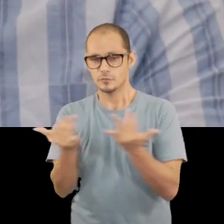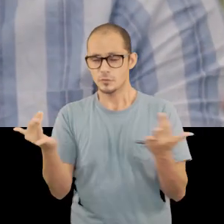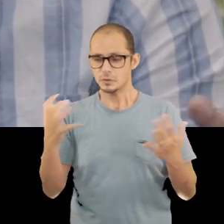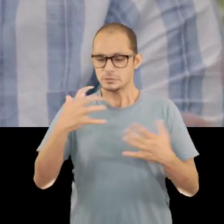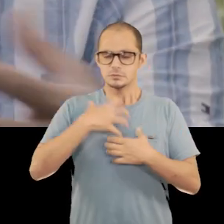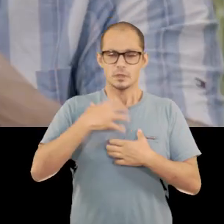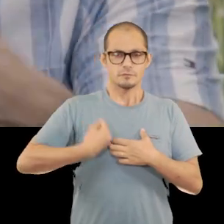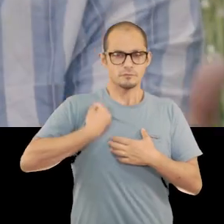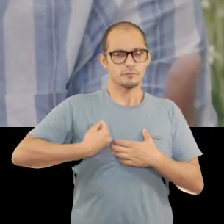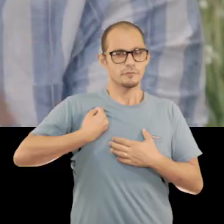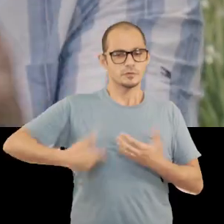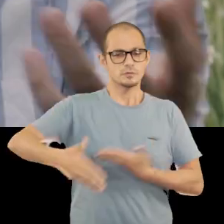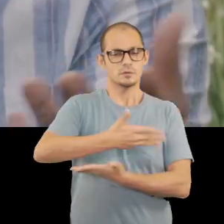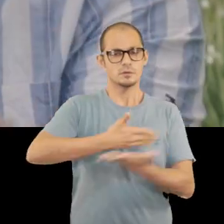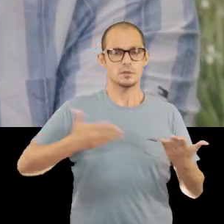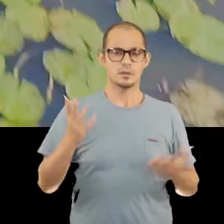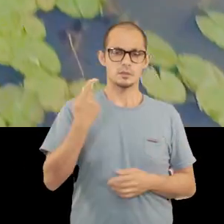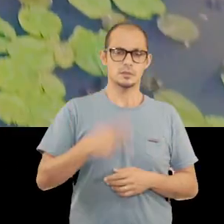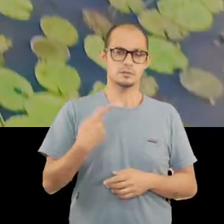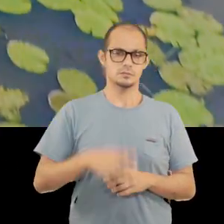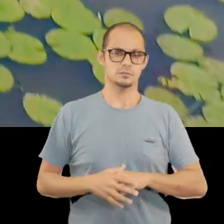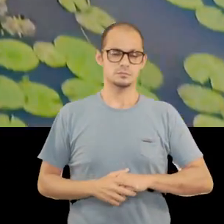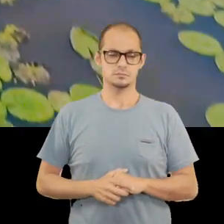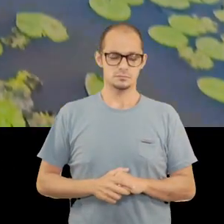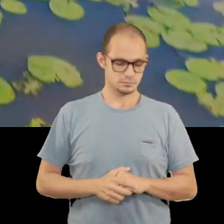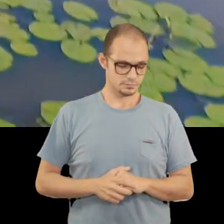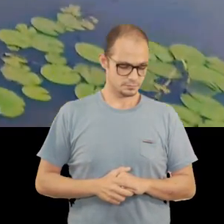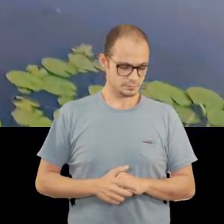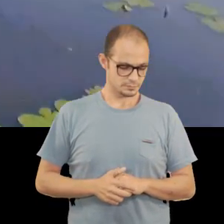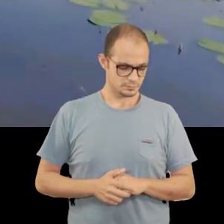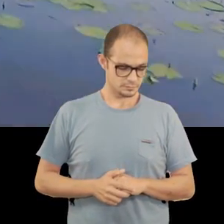plantas, sintam a vida que flui aqui.